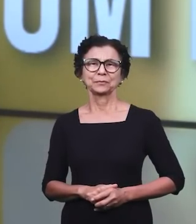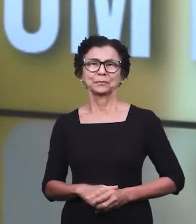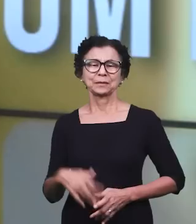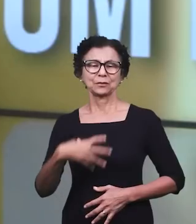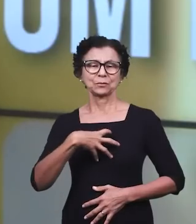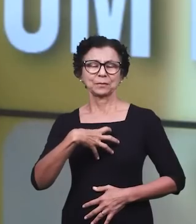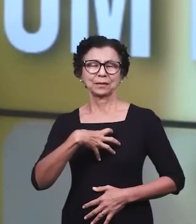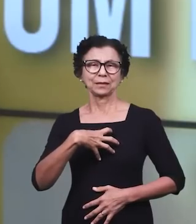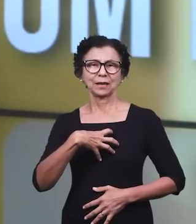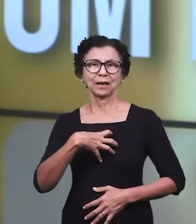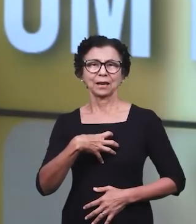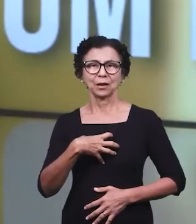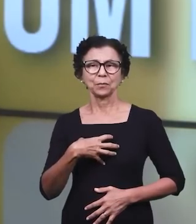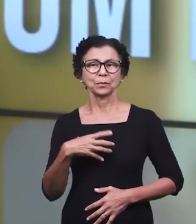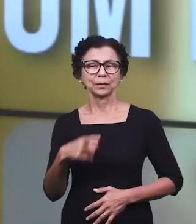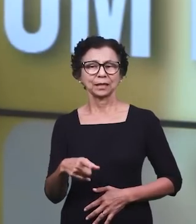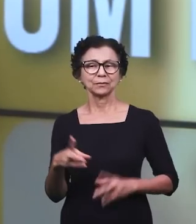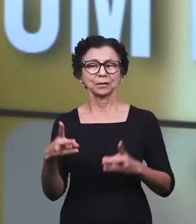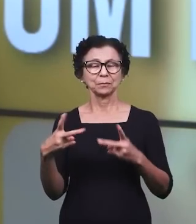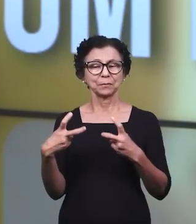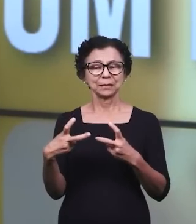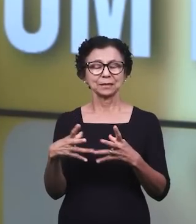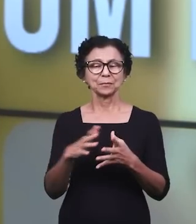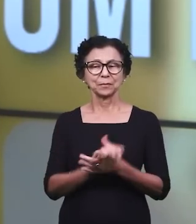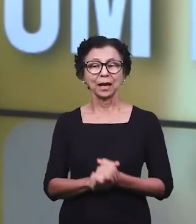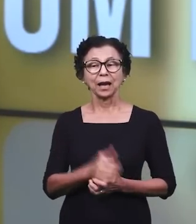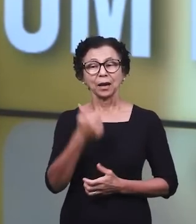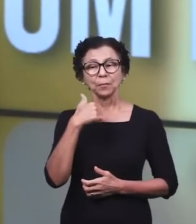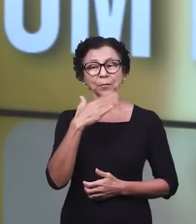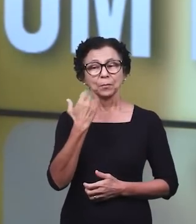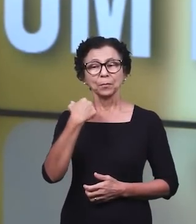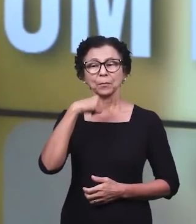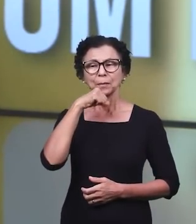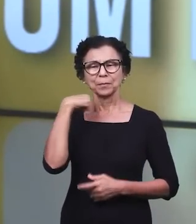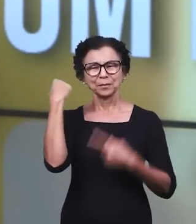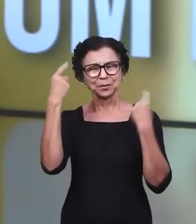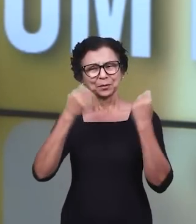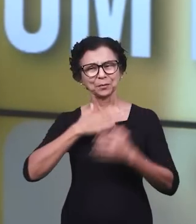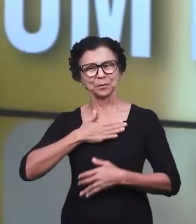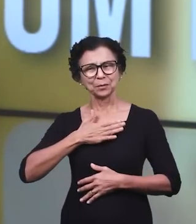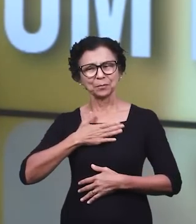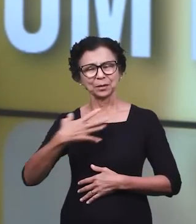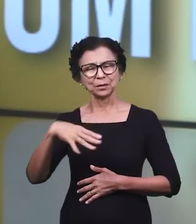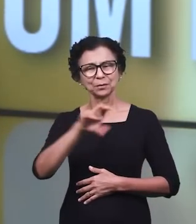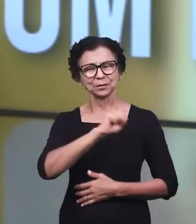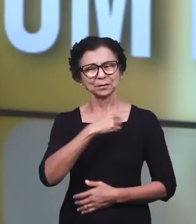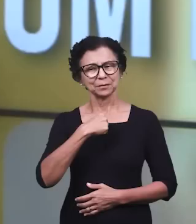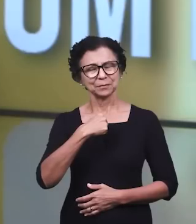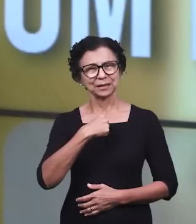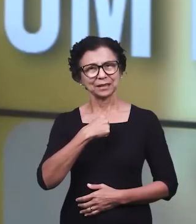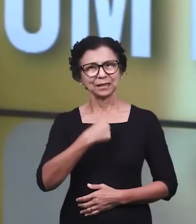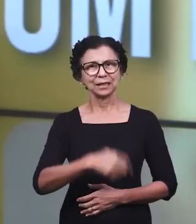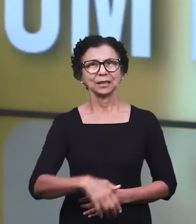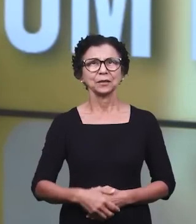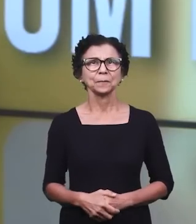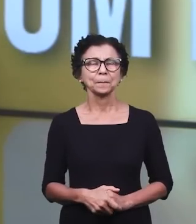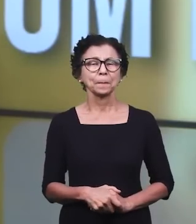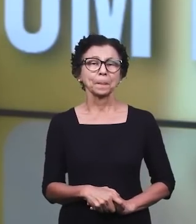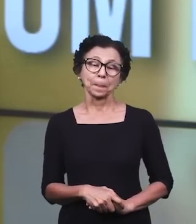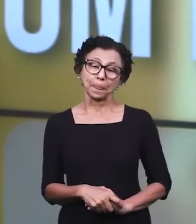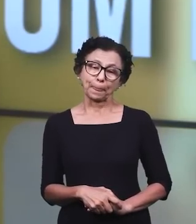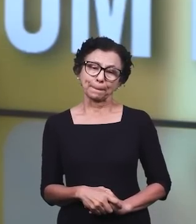Então essa criança, ela se desenvolve melhor. É só pensar o contrário. Uma criança que ela não se sente